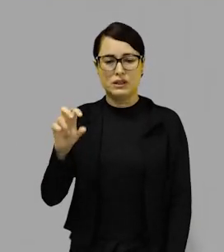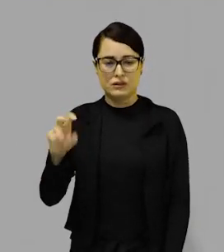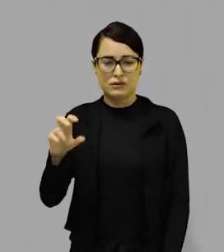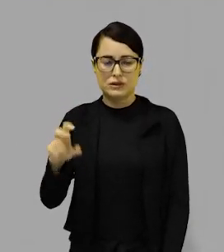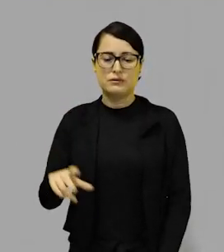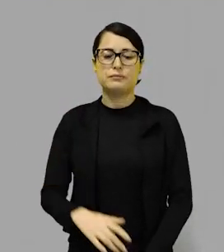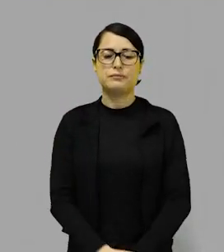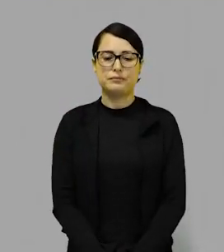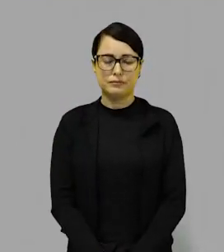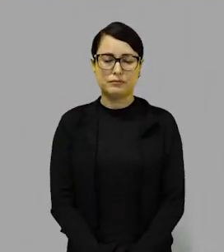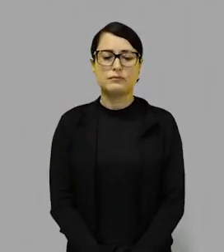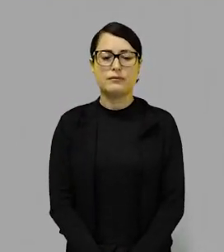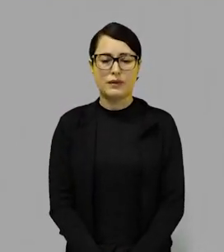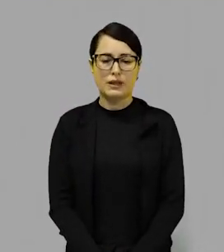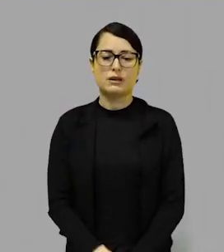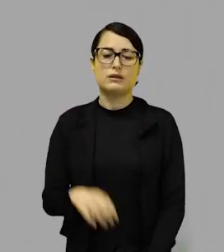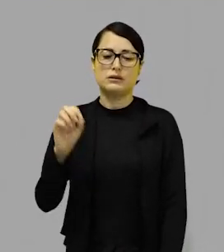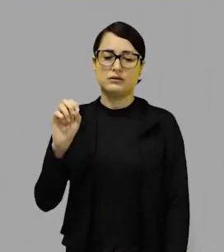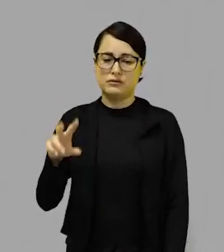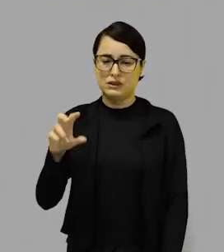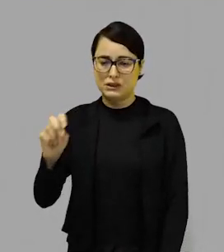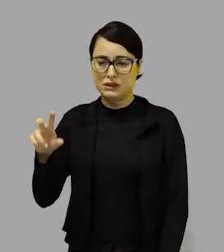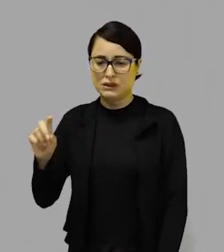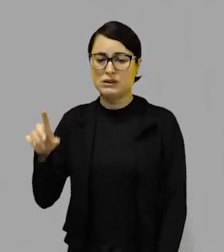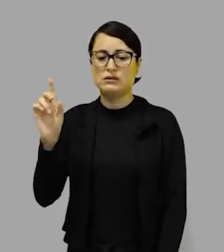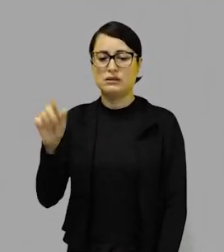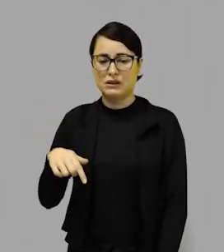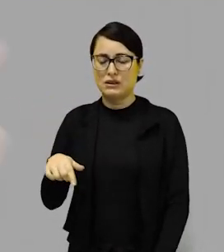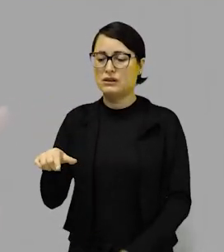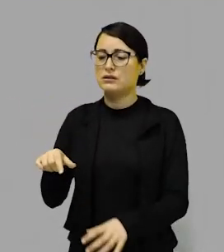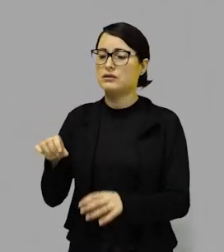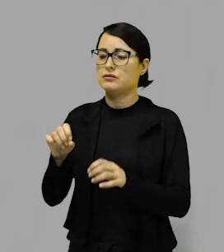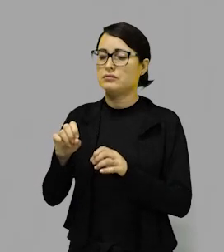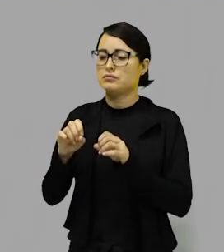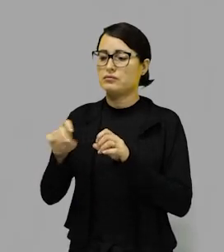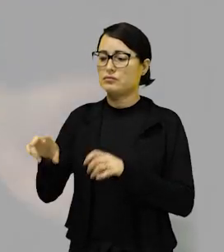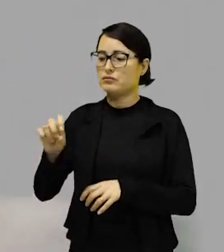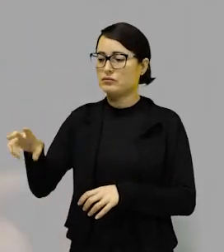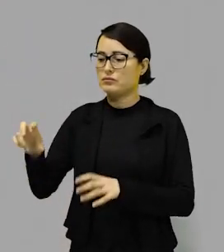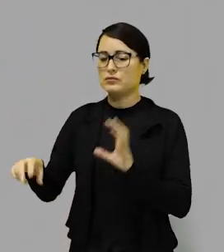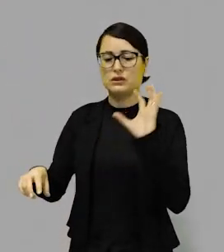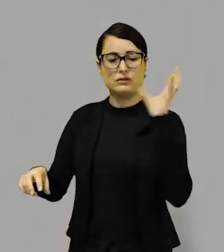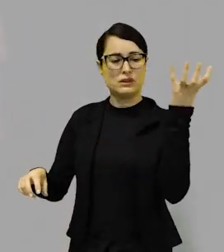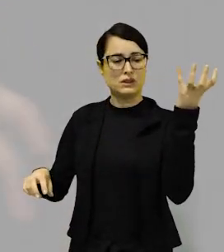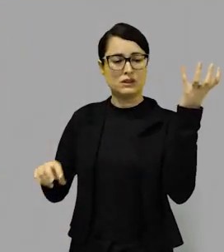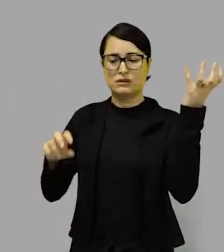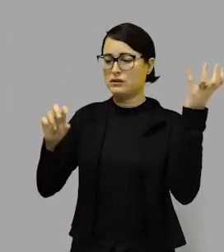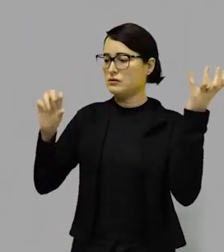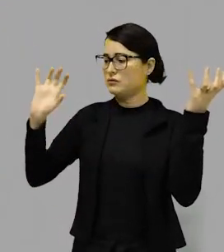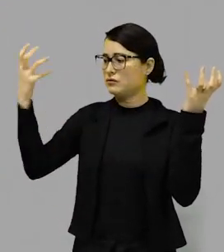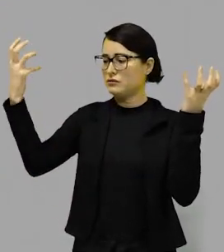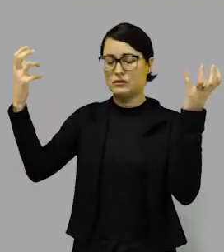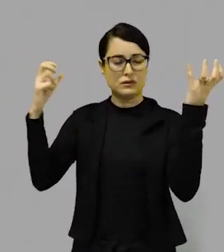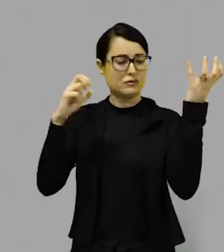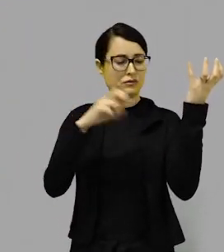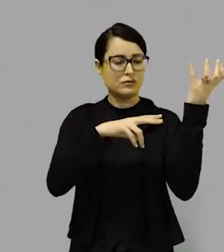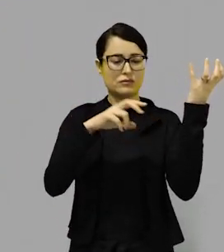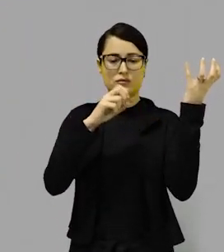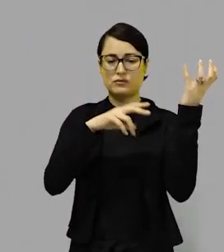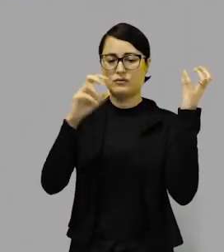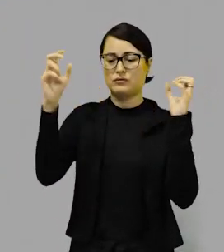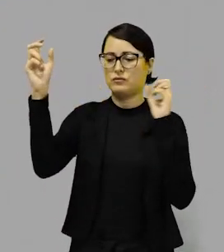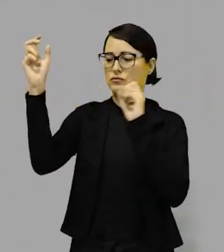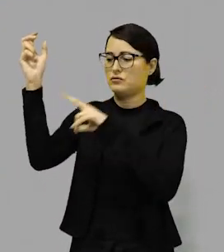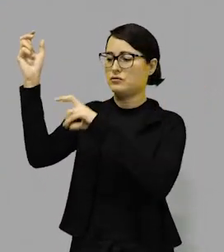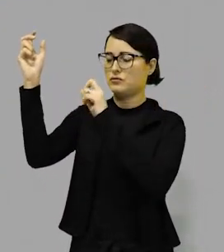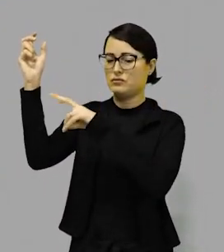ok? Esse veneno ele era transmitido de uma vegetação para outra por meio das ferramentas,